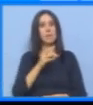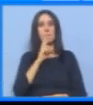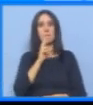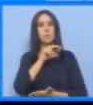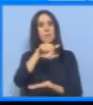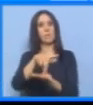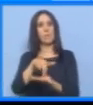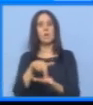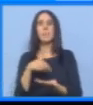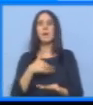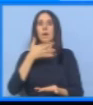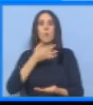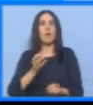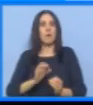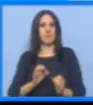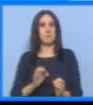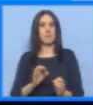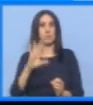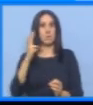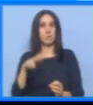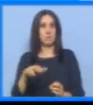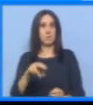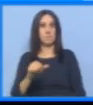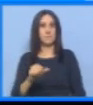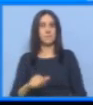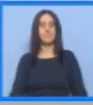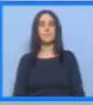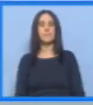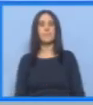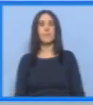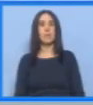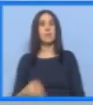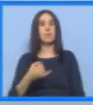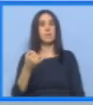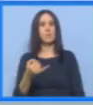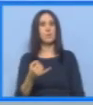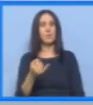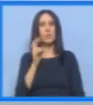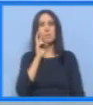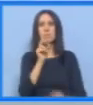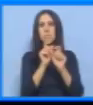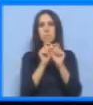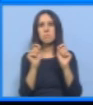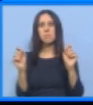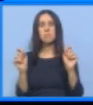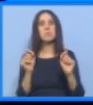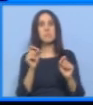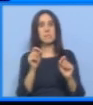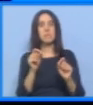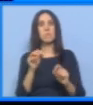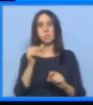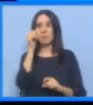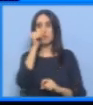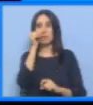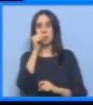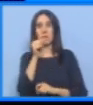Fátima como descrente daquilo que estava a acontecer. E depois de ter observado tudo, ele regressou a Santarém